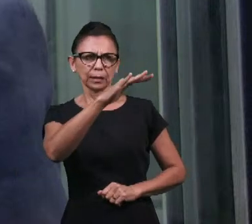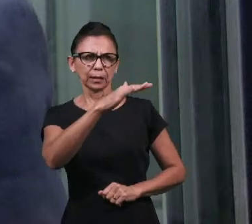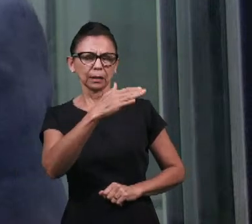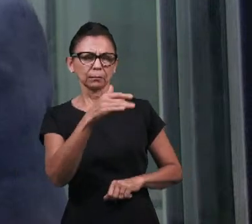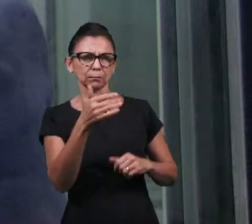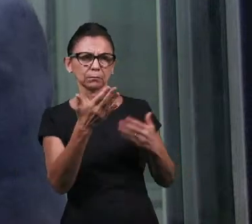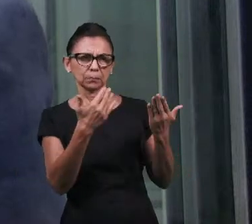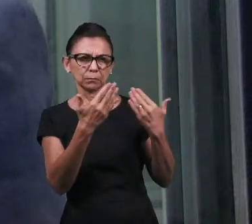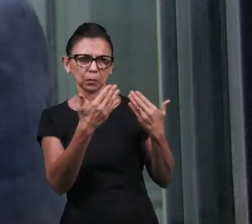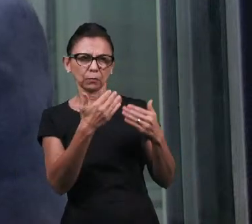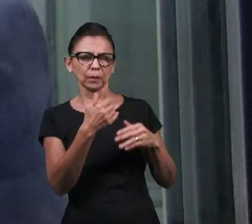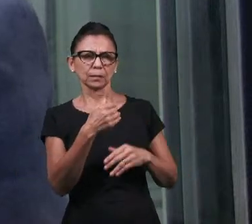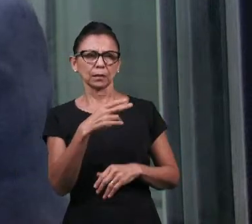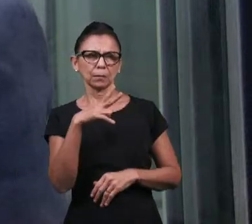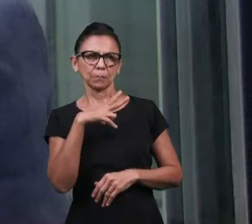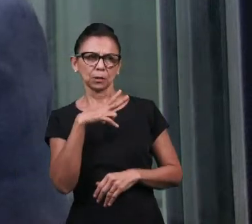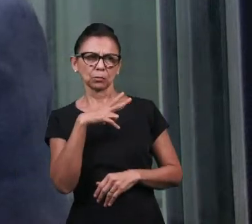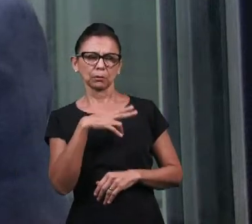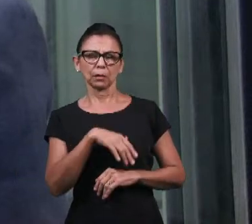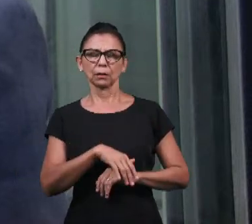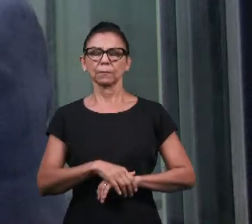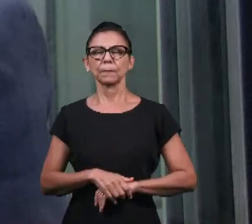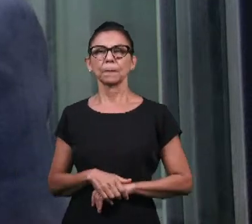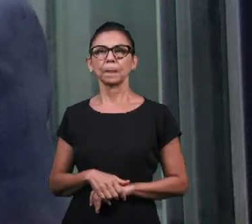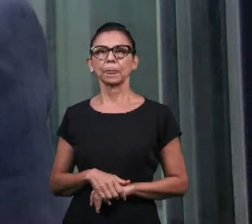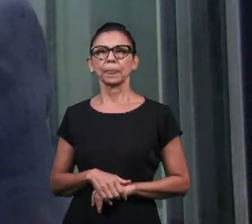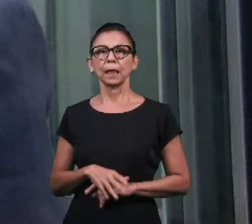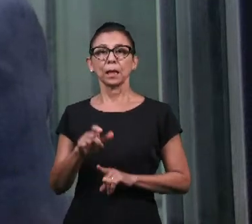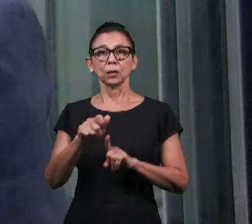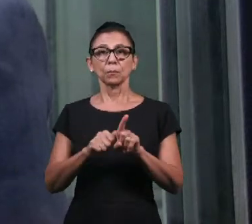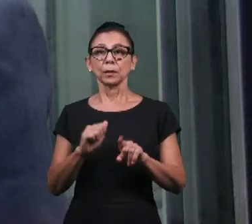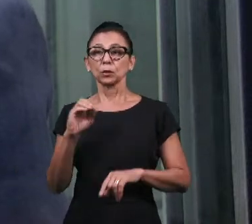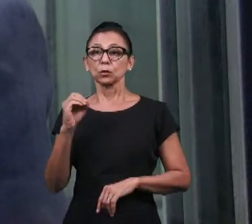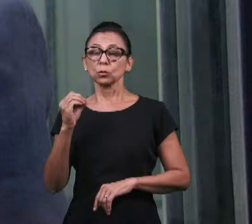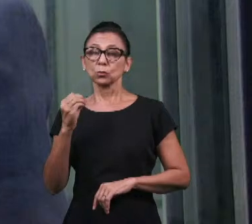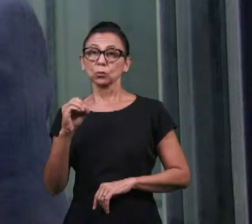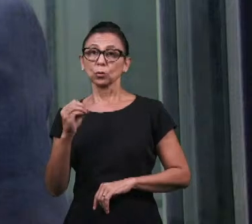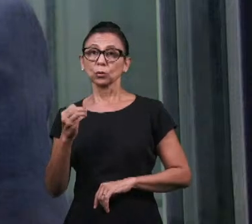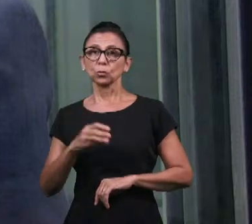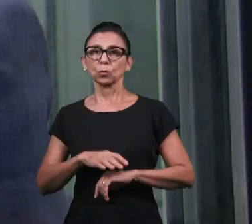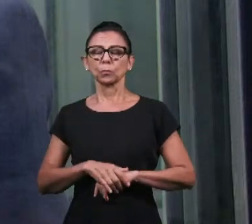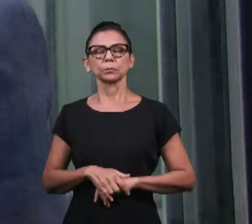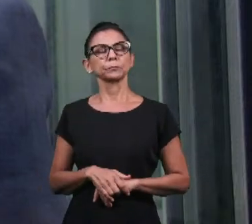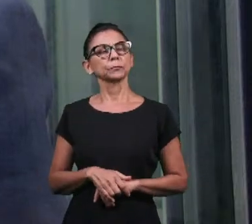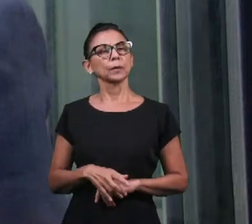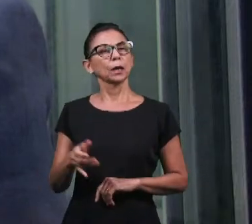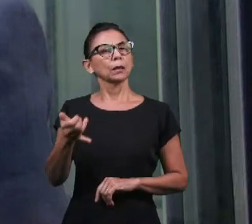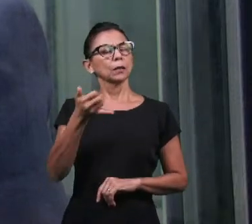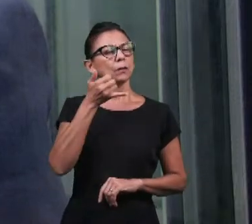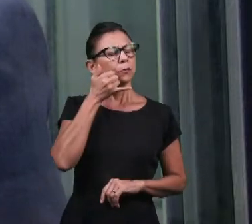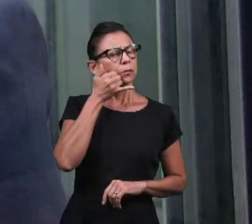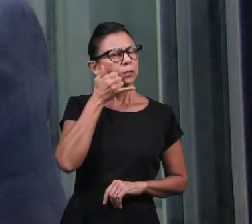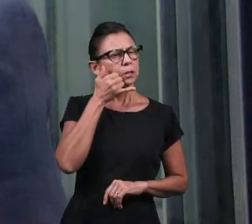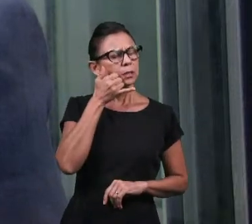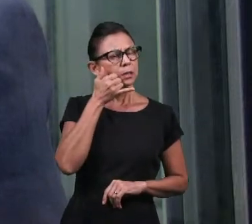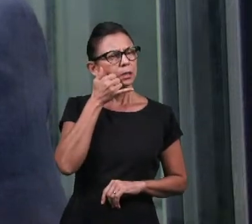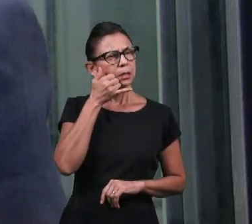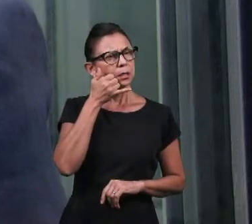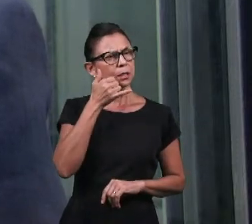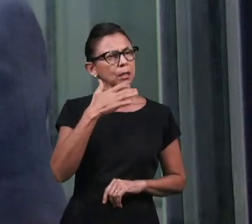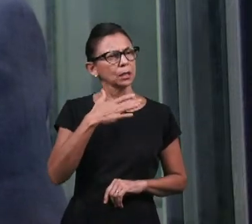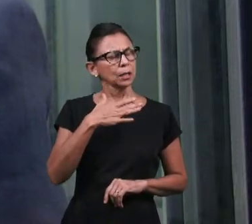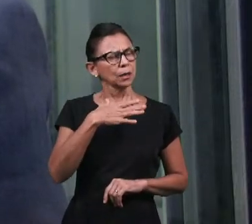de outubro, a nossa oração era por um livramento. E ele me falou ao telefone: meu filho, você não vai trabalhar